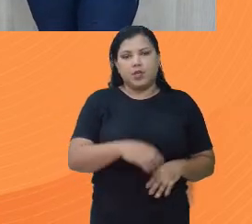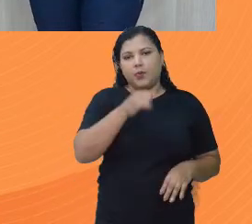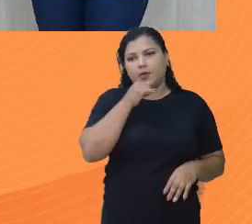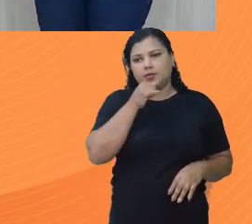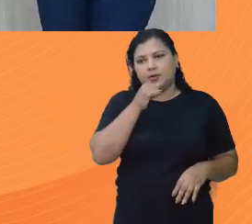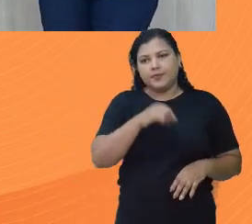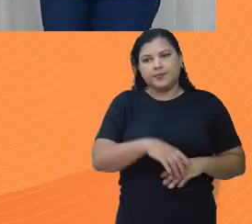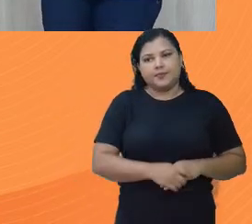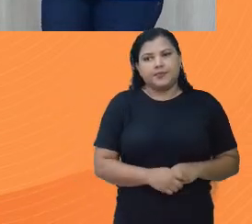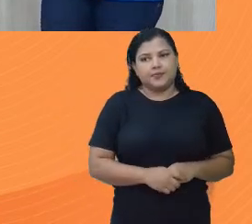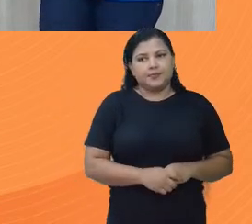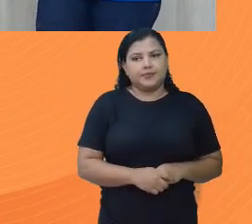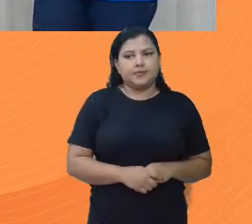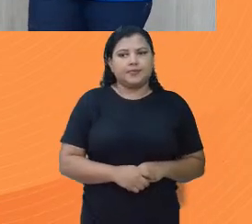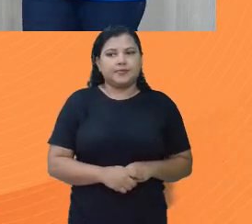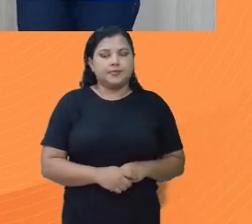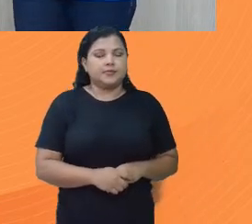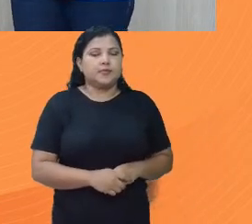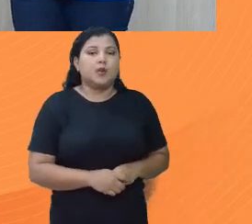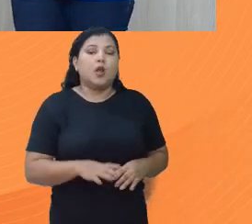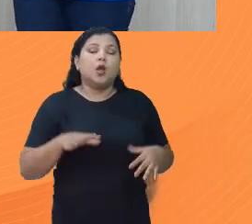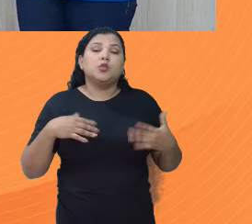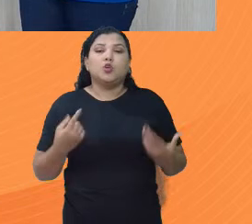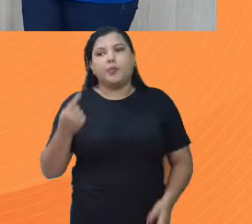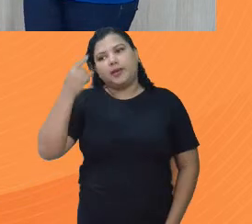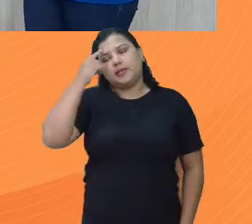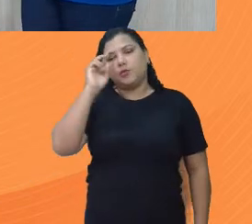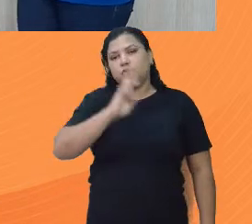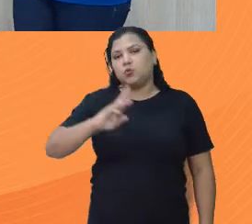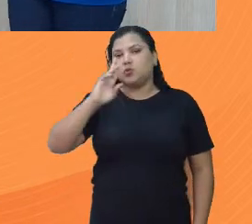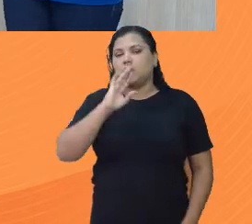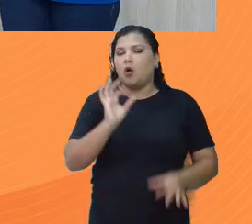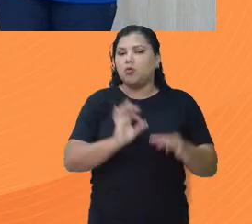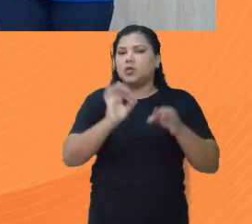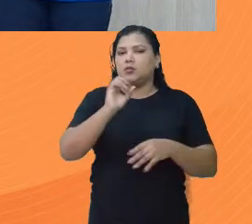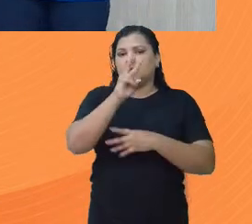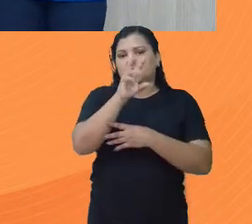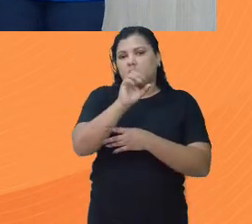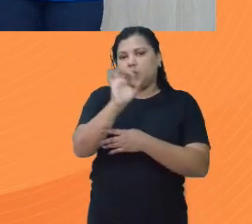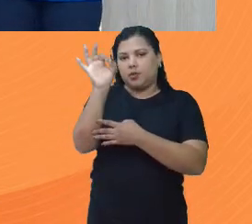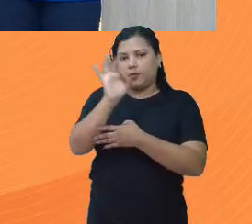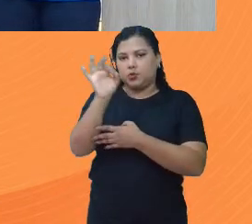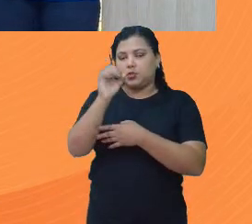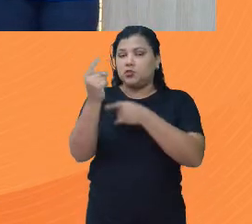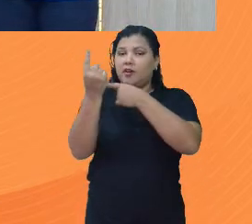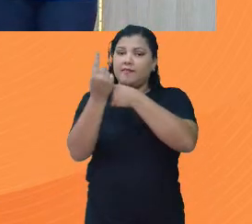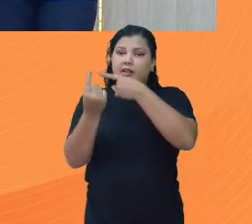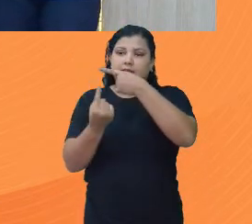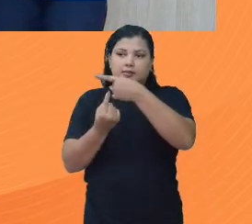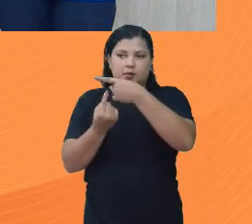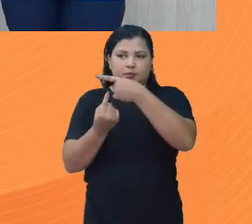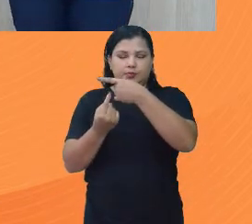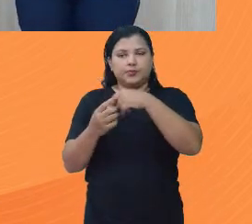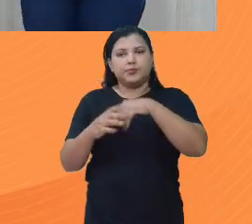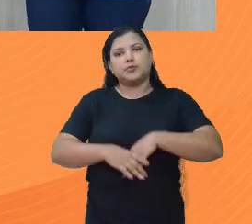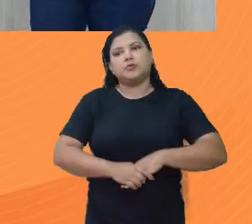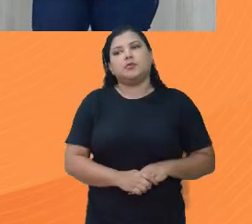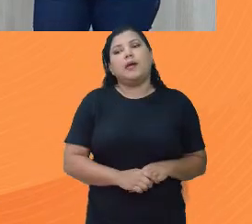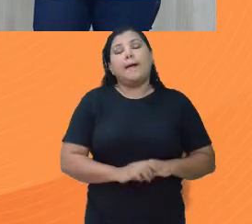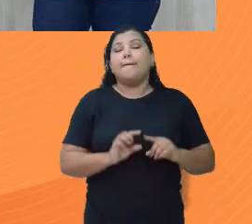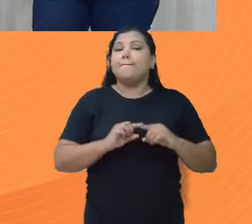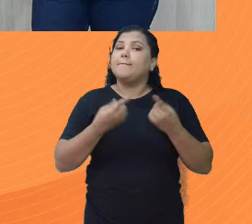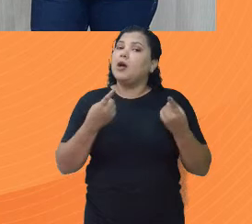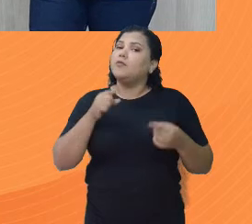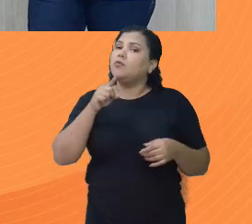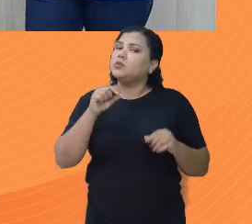frações, a gente tem a ideia de utilizar a montagem do 50% como a fração 50 sobre 100.